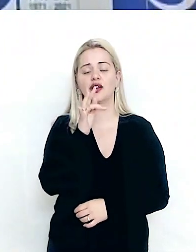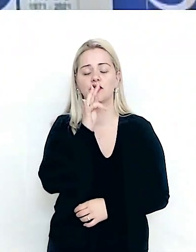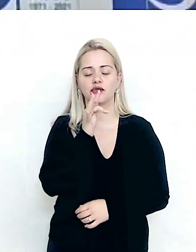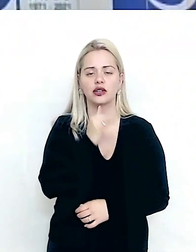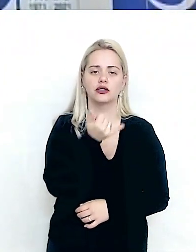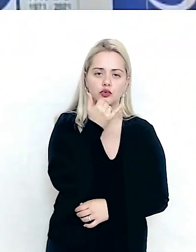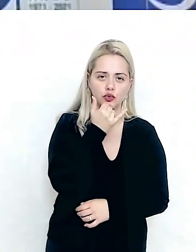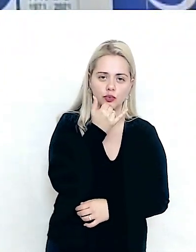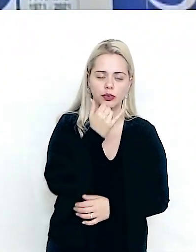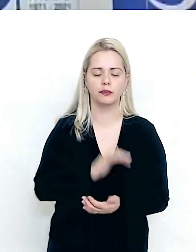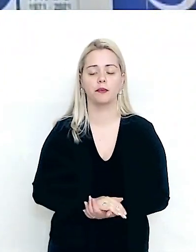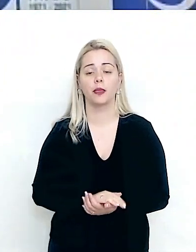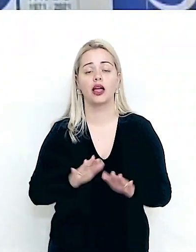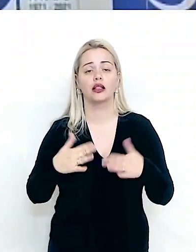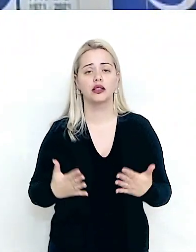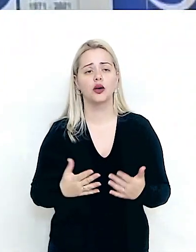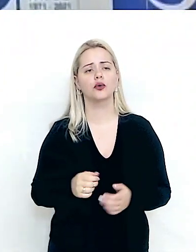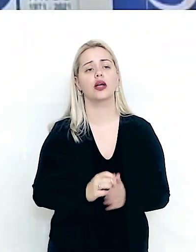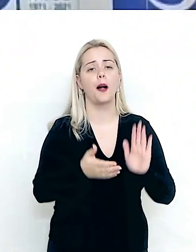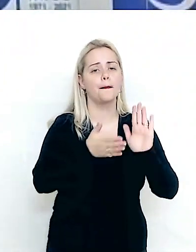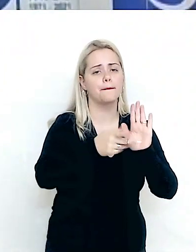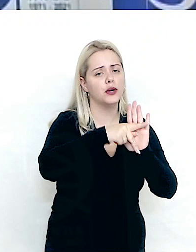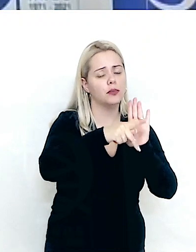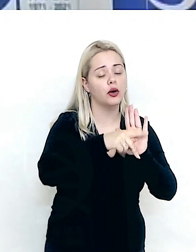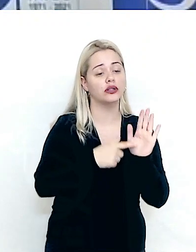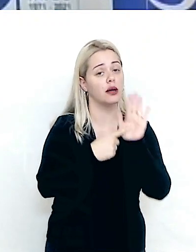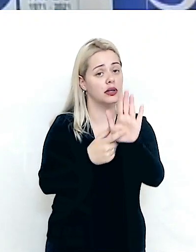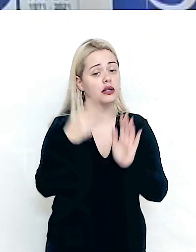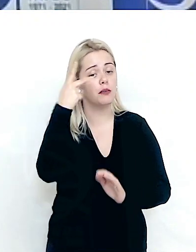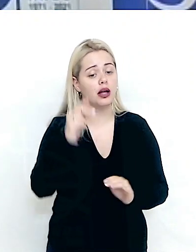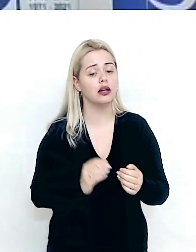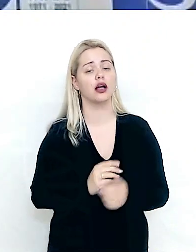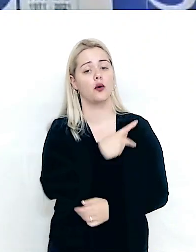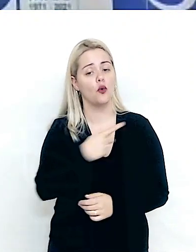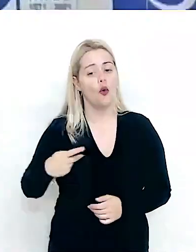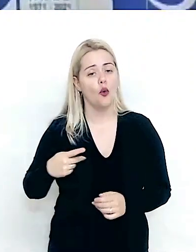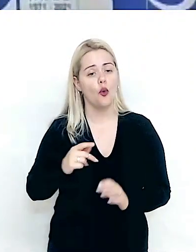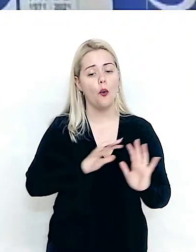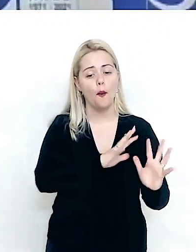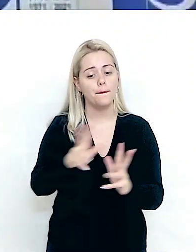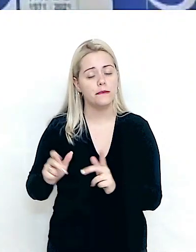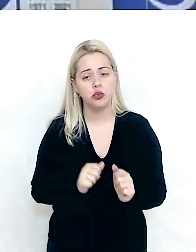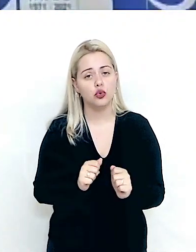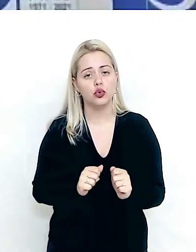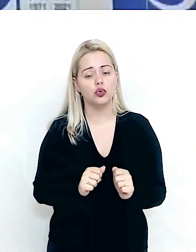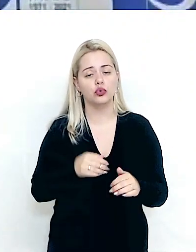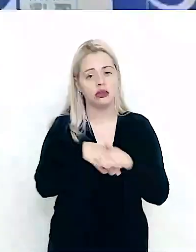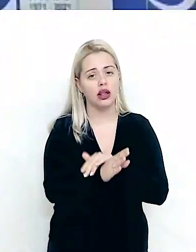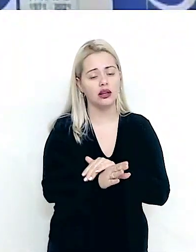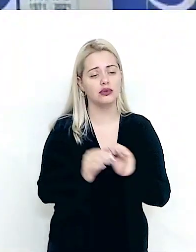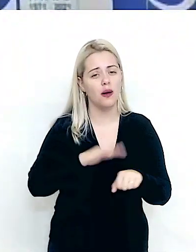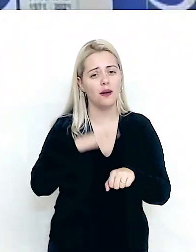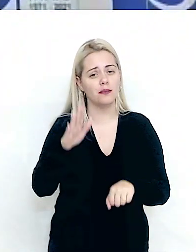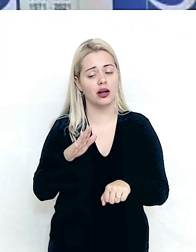Amazônia, a proposta que eles apresentaram para o seu público interno foi de produzir mais oleaginosas dentro